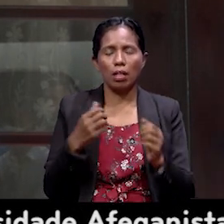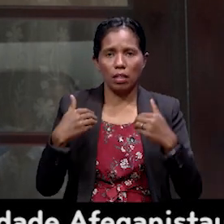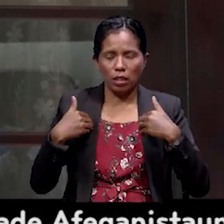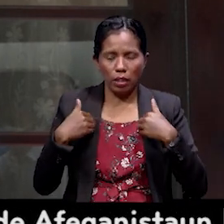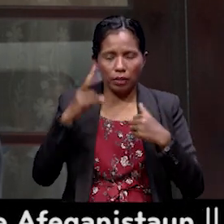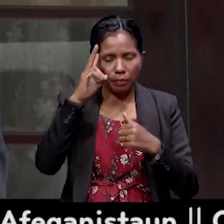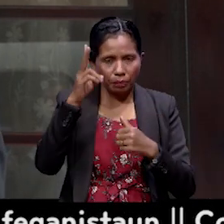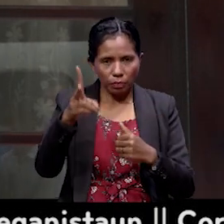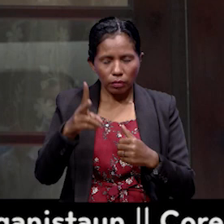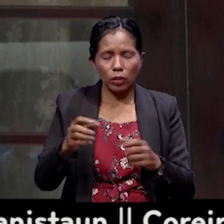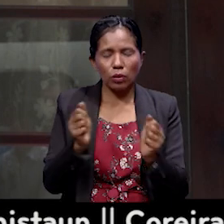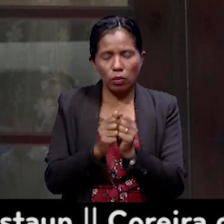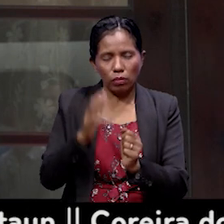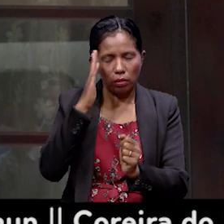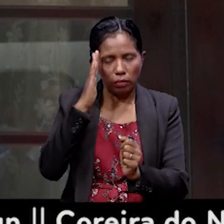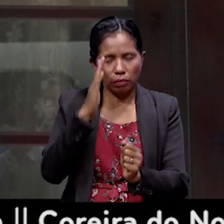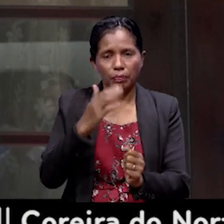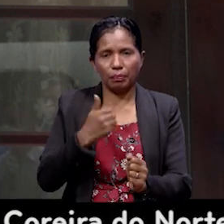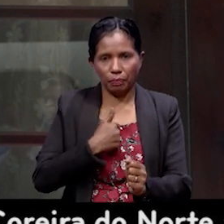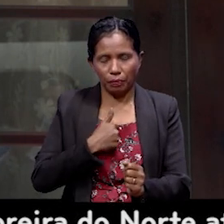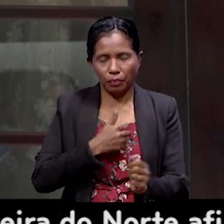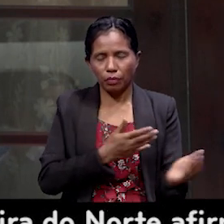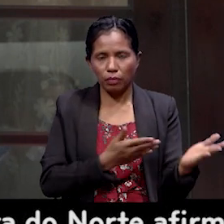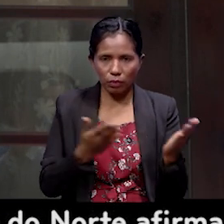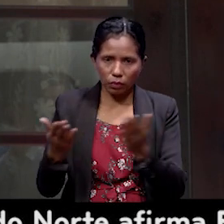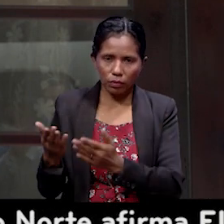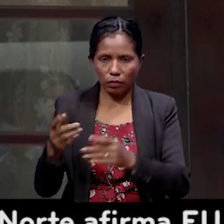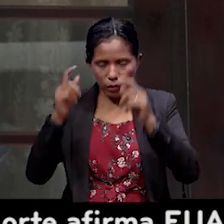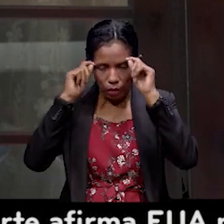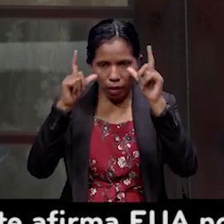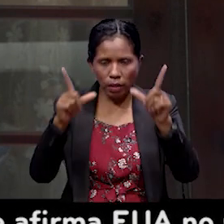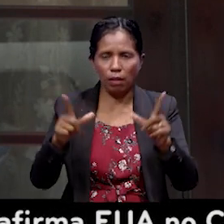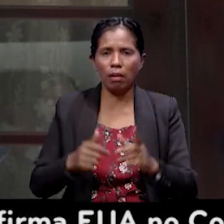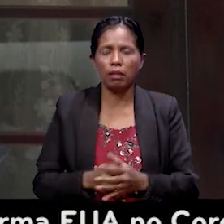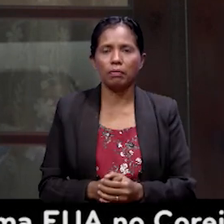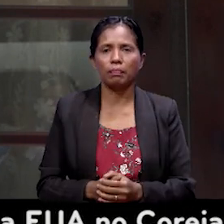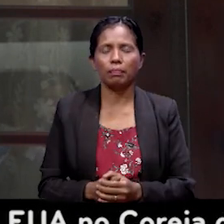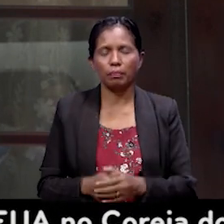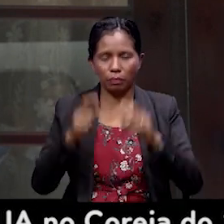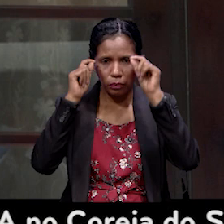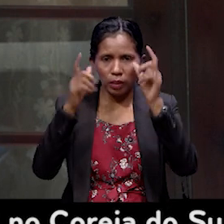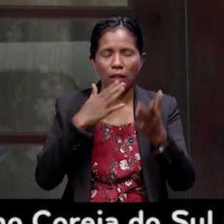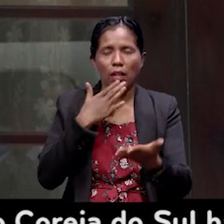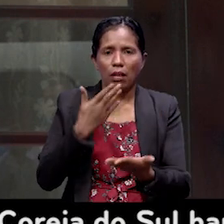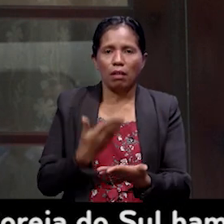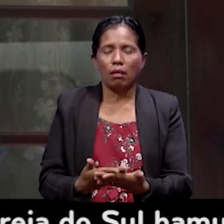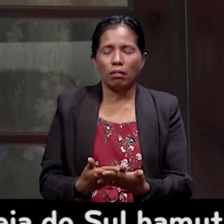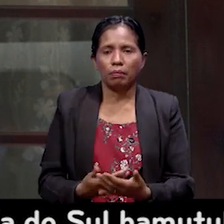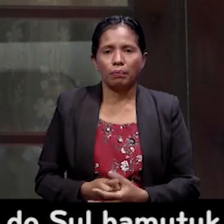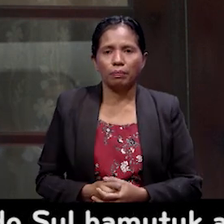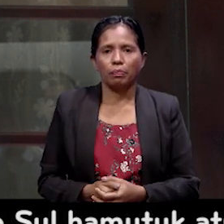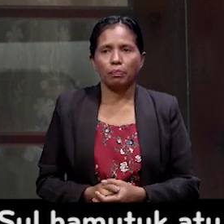a minha pensamento rássica, a tulori timor, né? Ba timor ira neve sustentável,